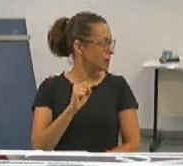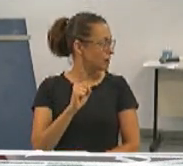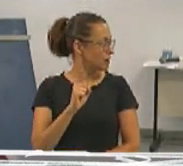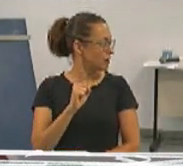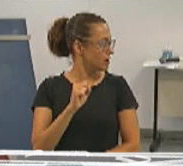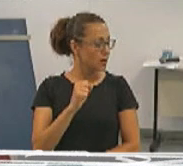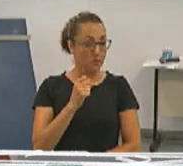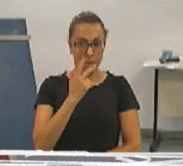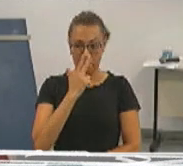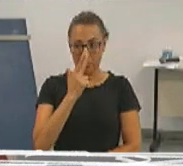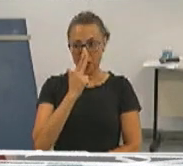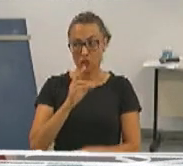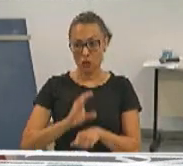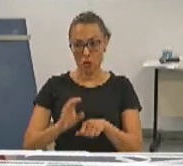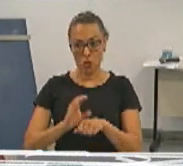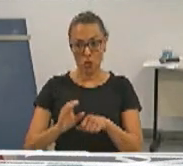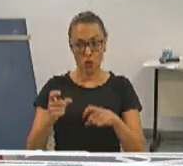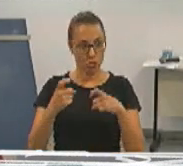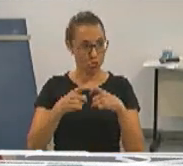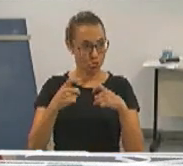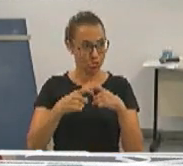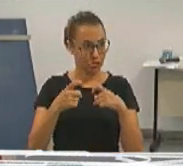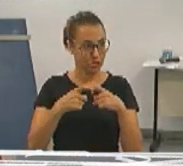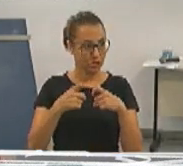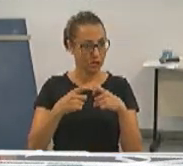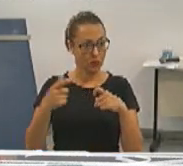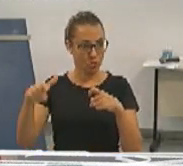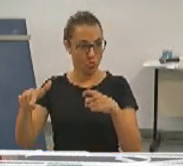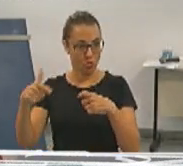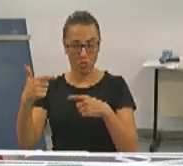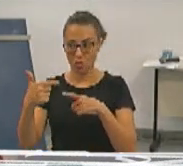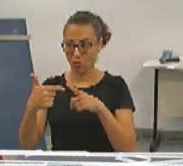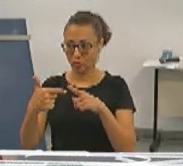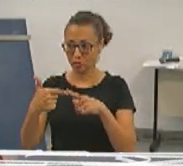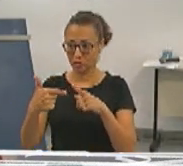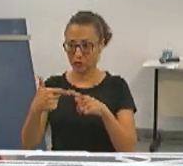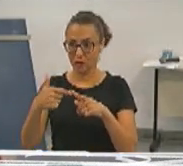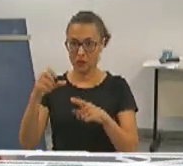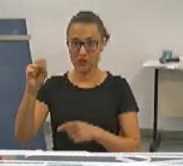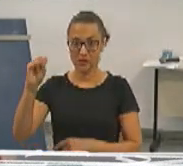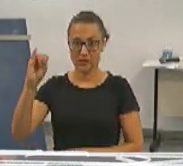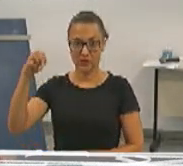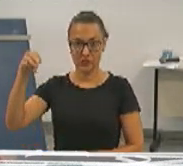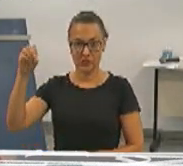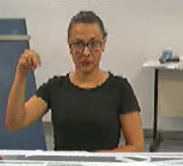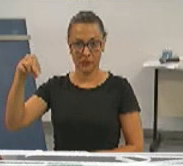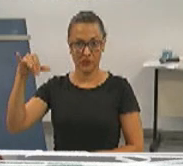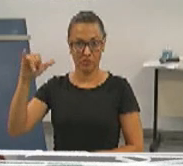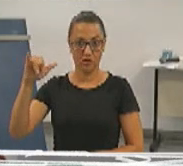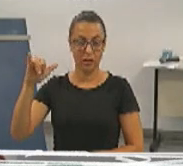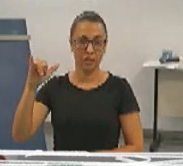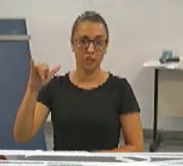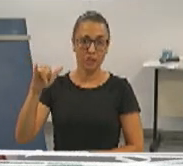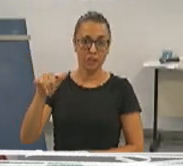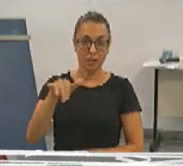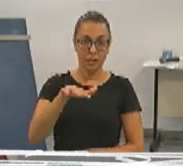medicina. O segundo a fazer pergunta é a docente Simone Secon, da gestão ambiental